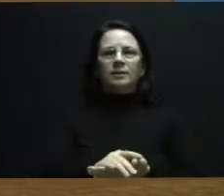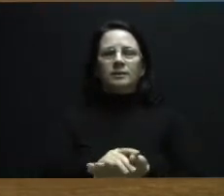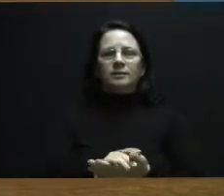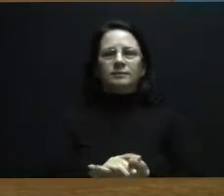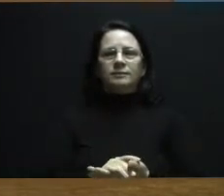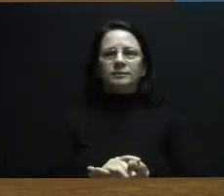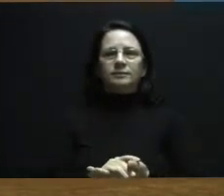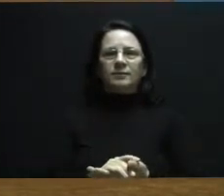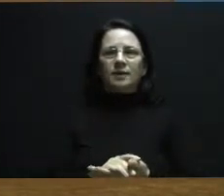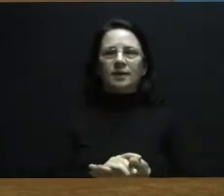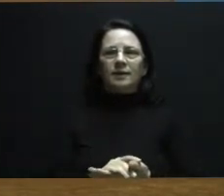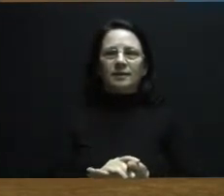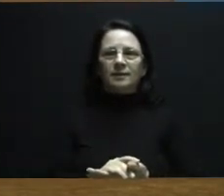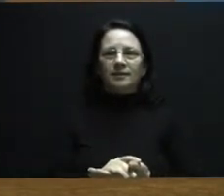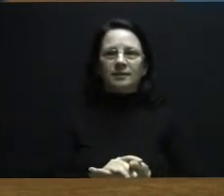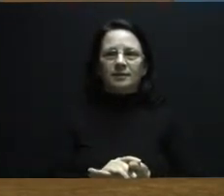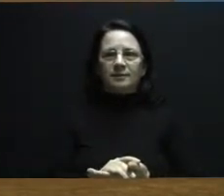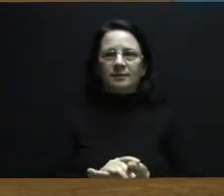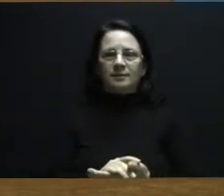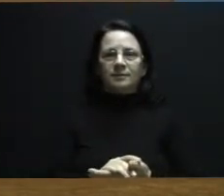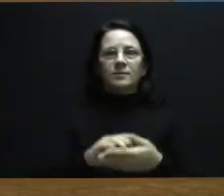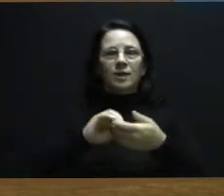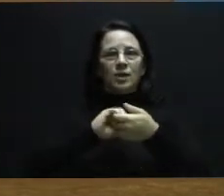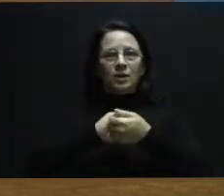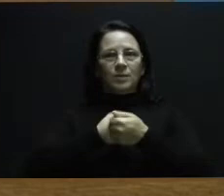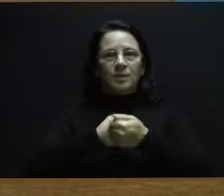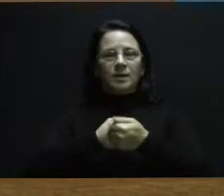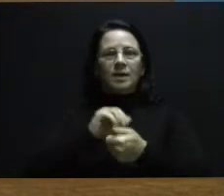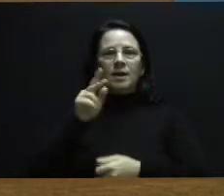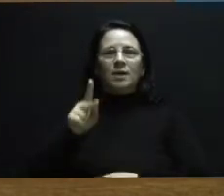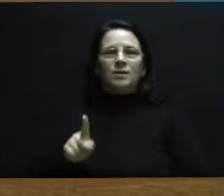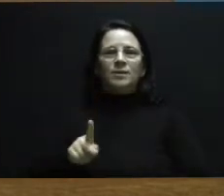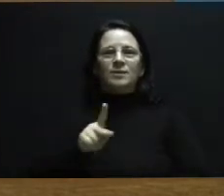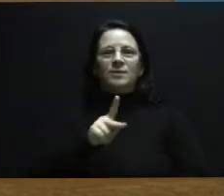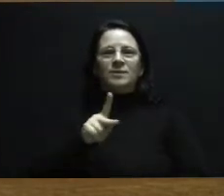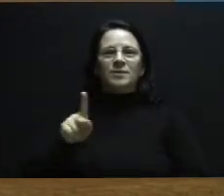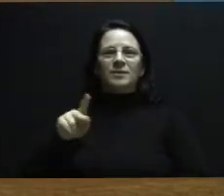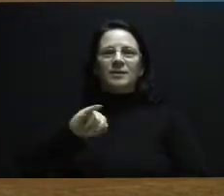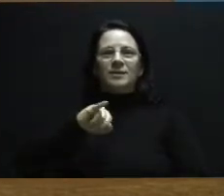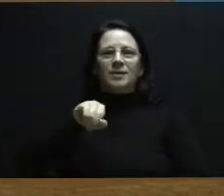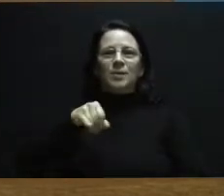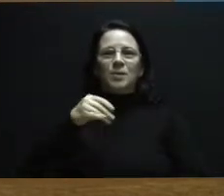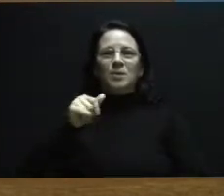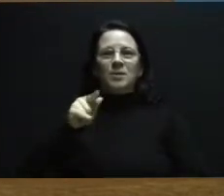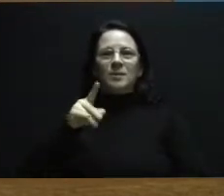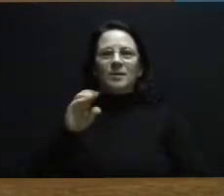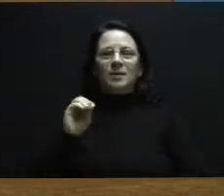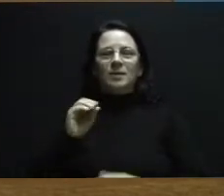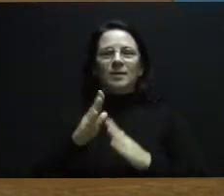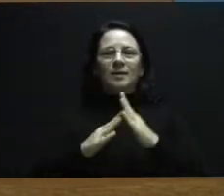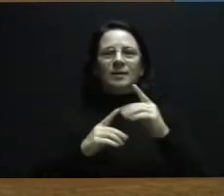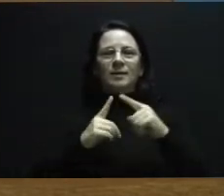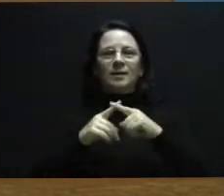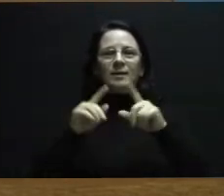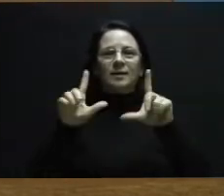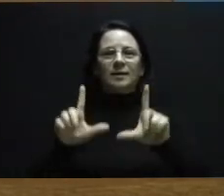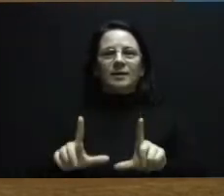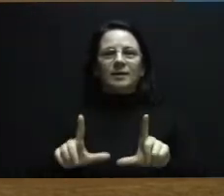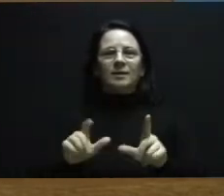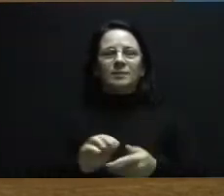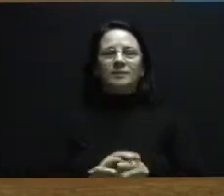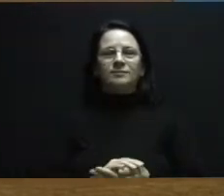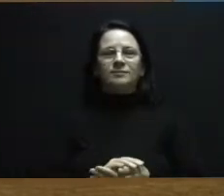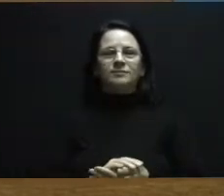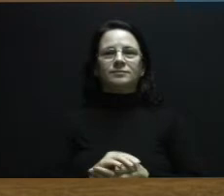né? Cumprimentar, de lá para cá, o padre João Sugar, né? Nosso pároco da paróquia Nossa Senhora da